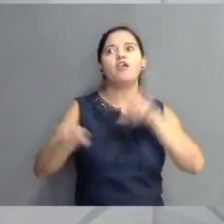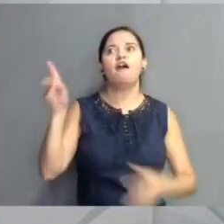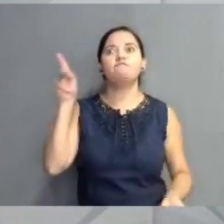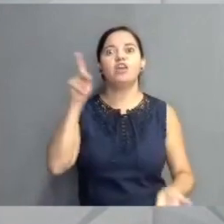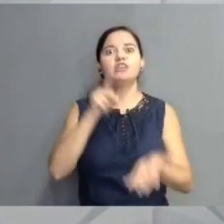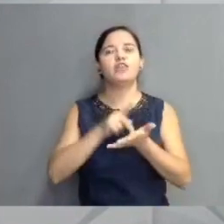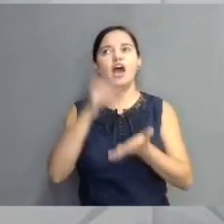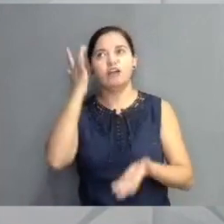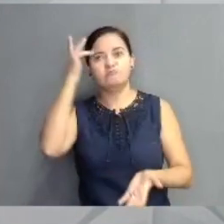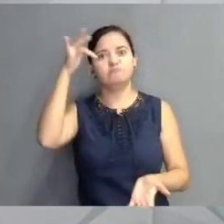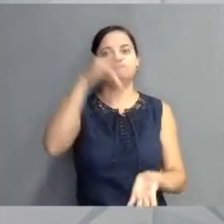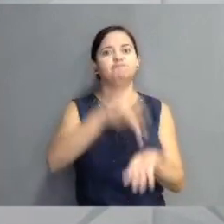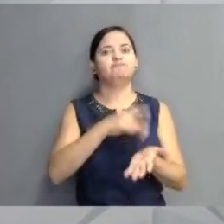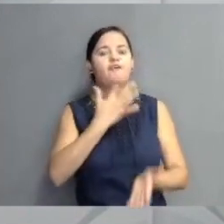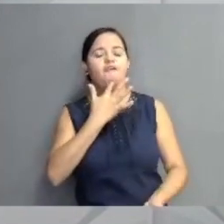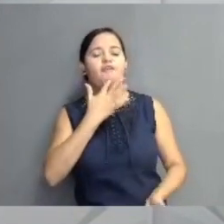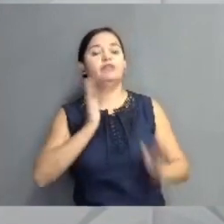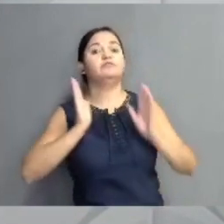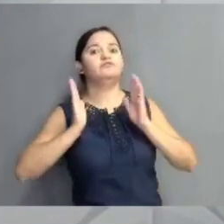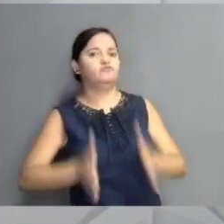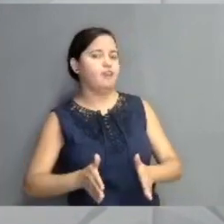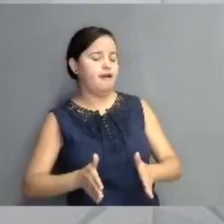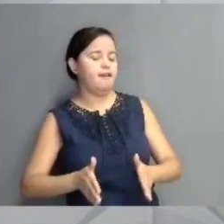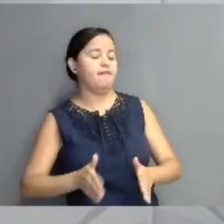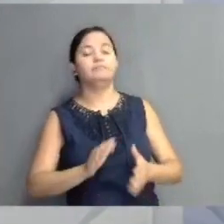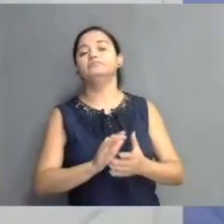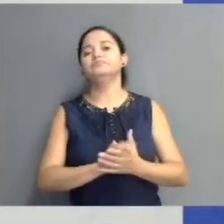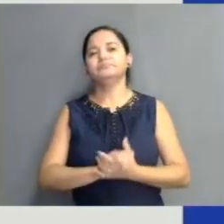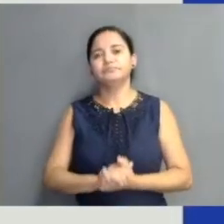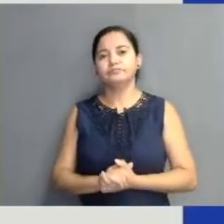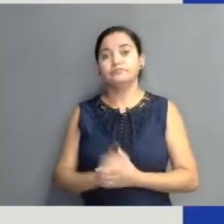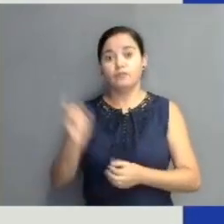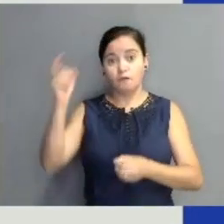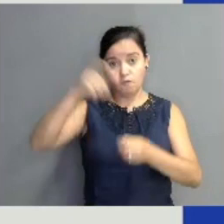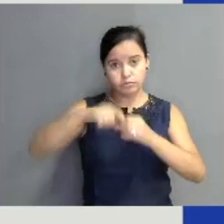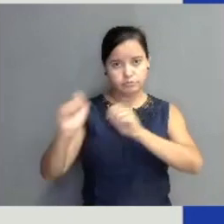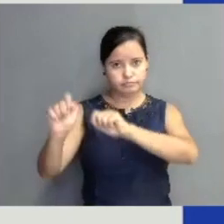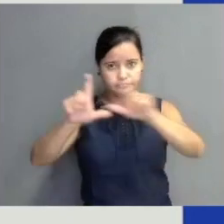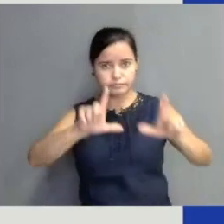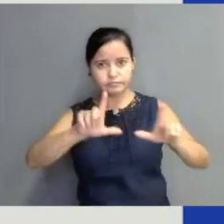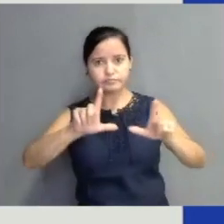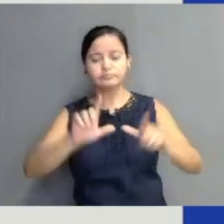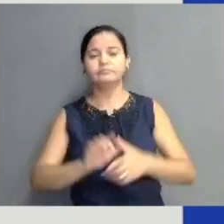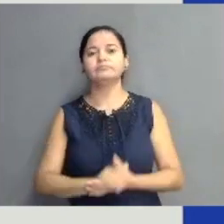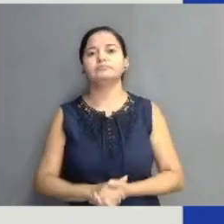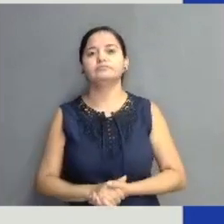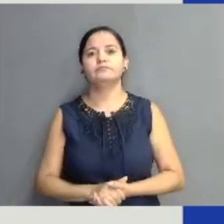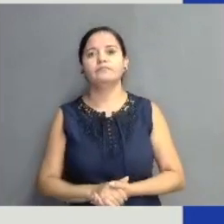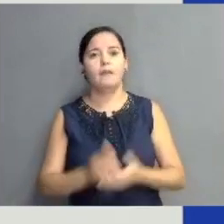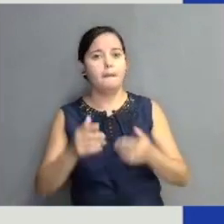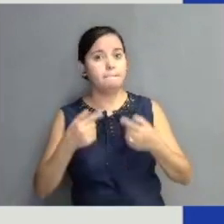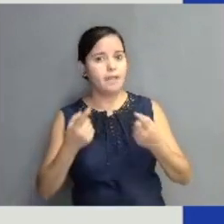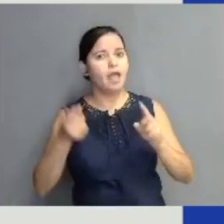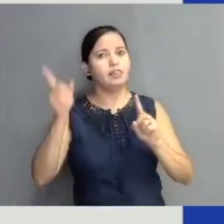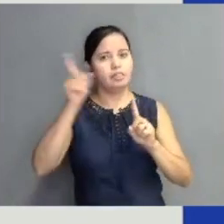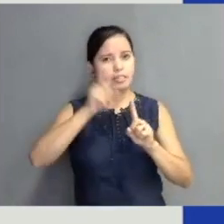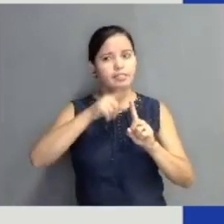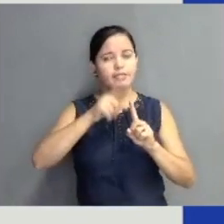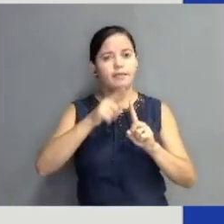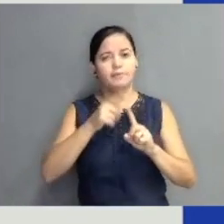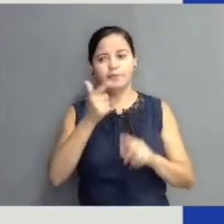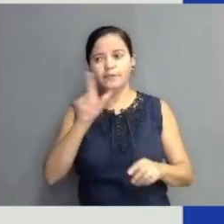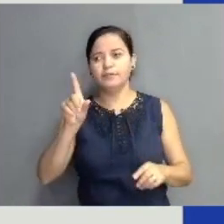população conhece, que as pessoas à nossa volta conhecem. Vamos voltar para a nossa tela. Mais um tipo de argumento, né, que é o argumento